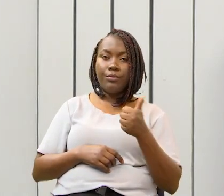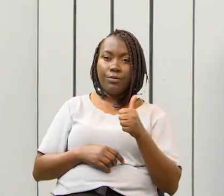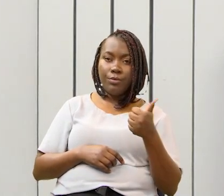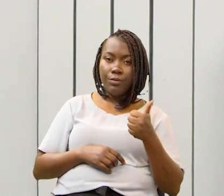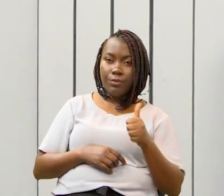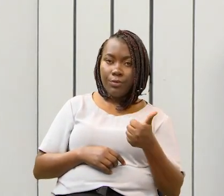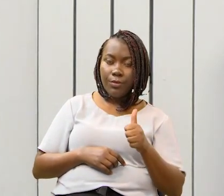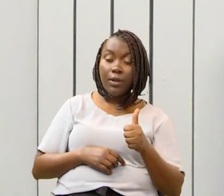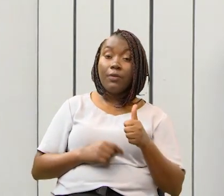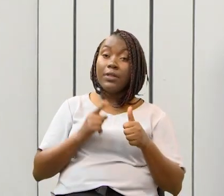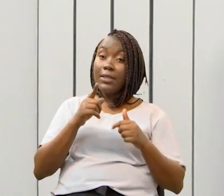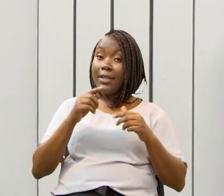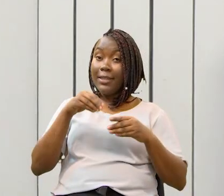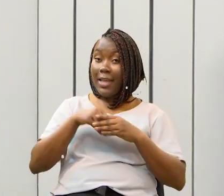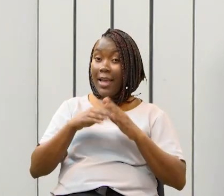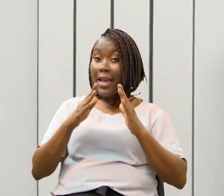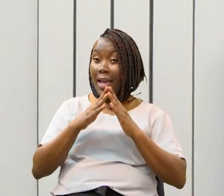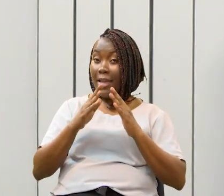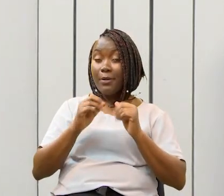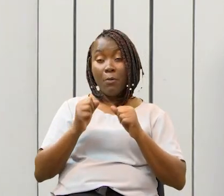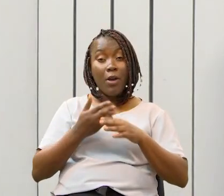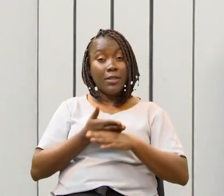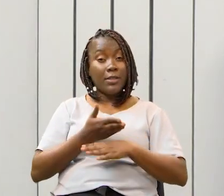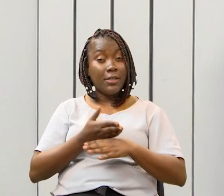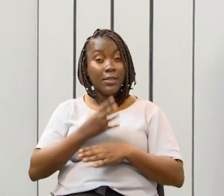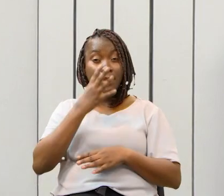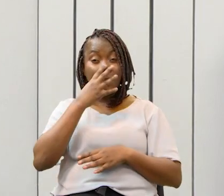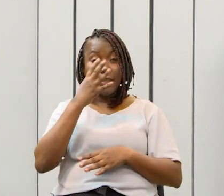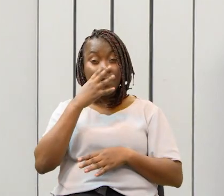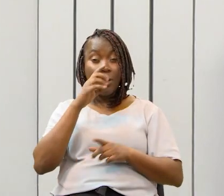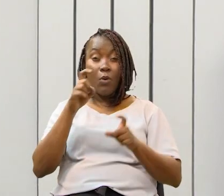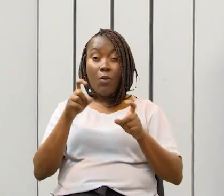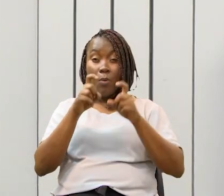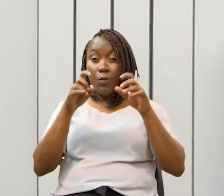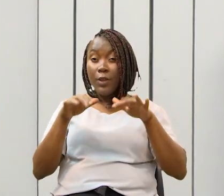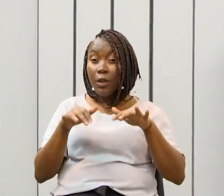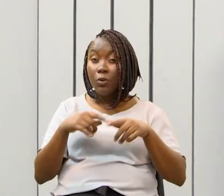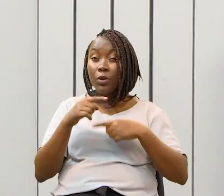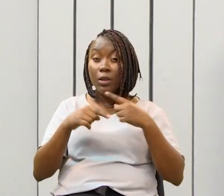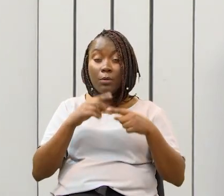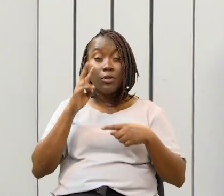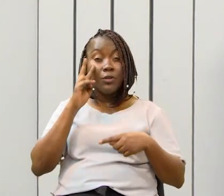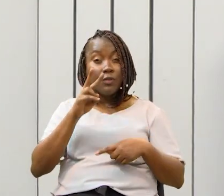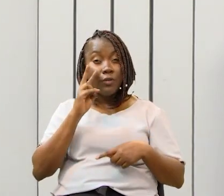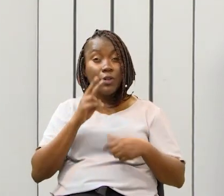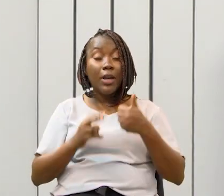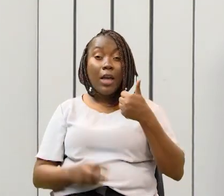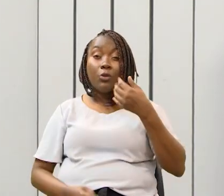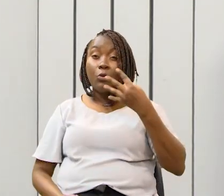14.611. Então, você que está em casa, pode acessar aí no seu computador, depois que você assistiu o programa,